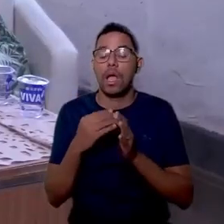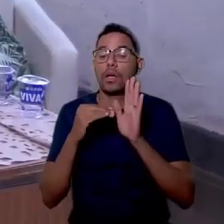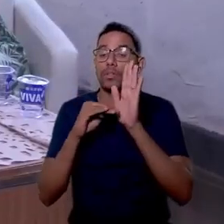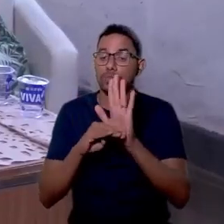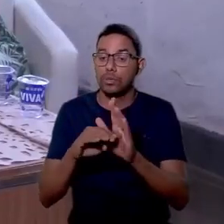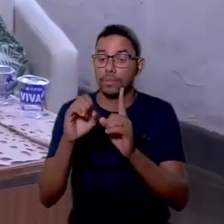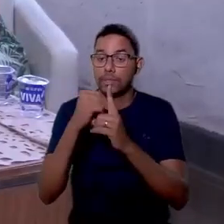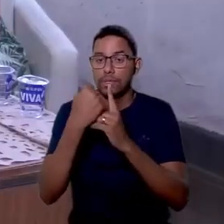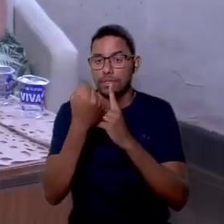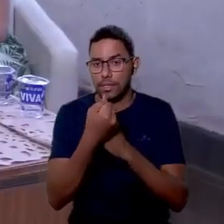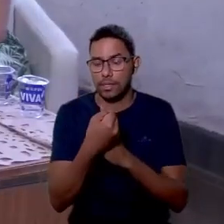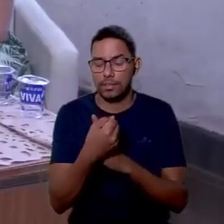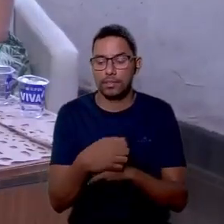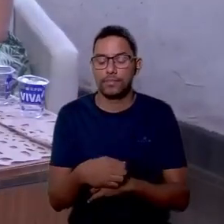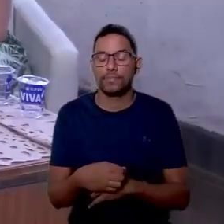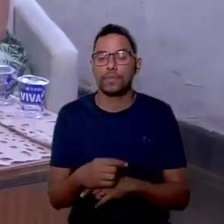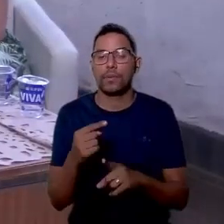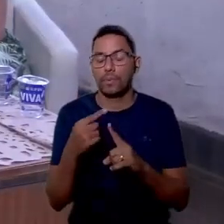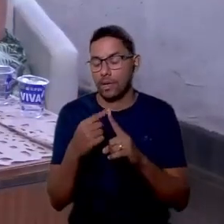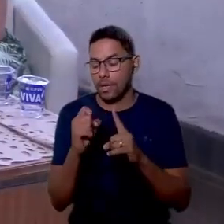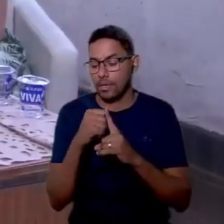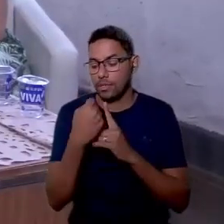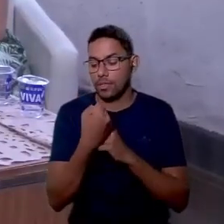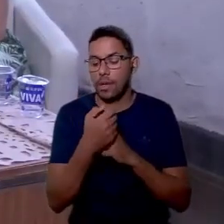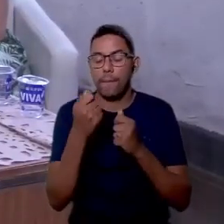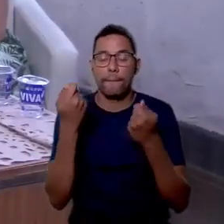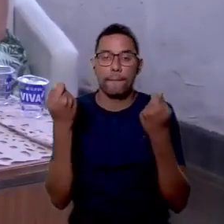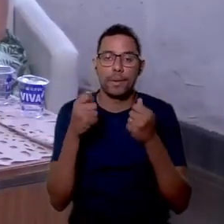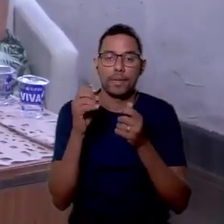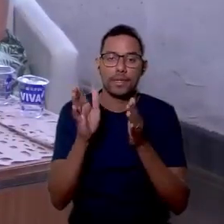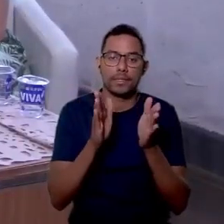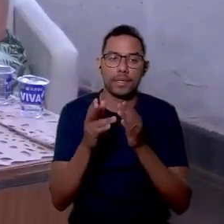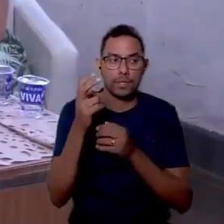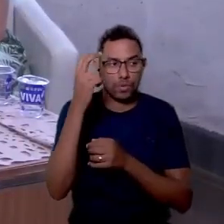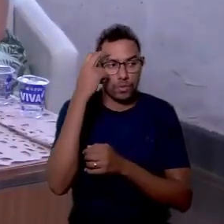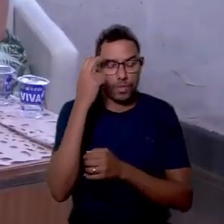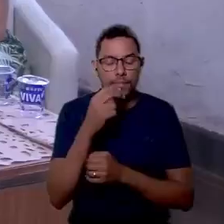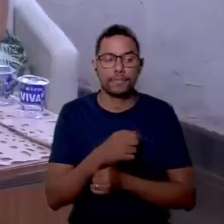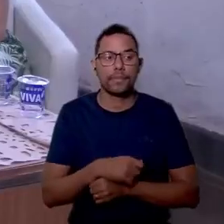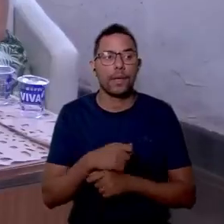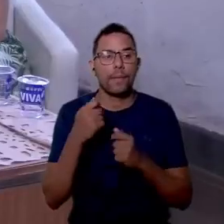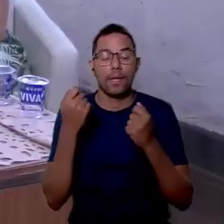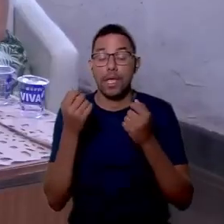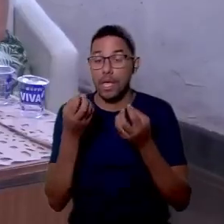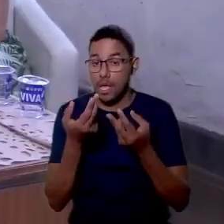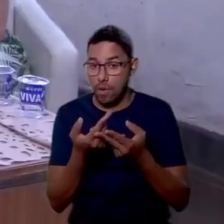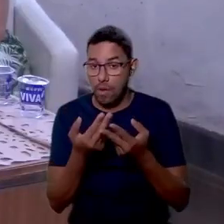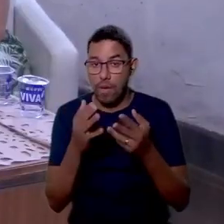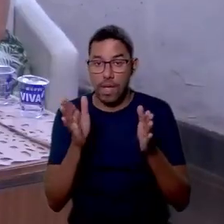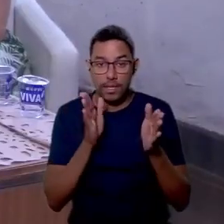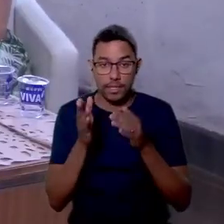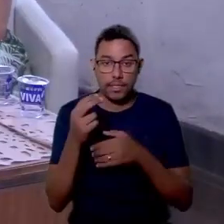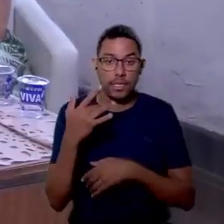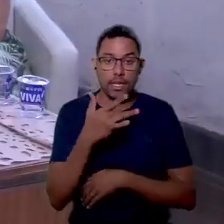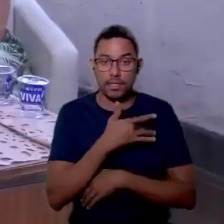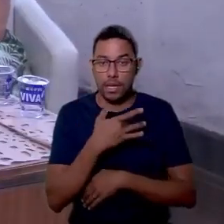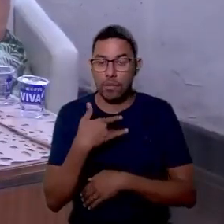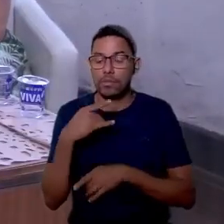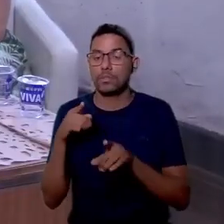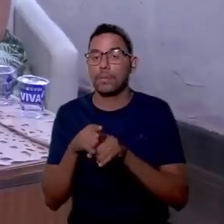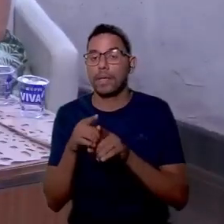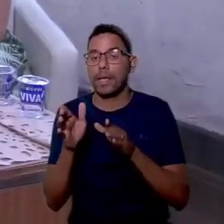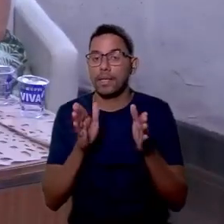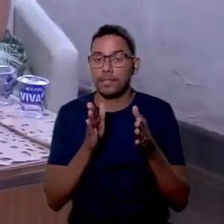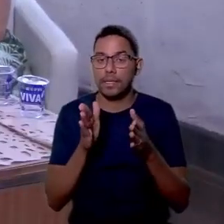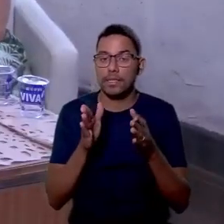da sociedade, porque a sociedade precisa ter acesso à cultura, como tem que ter acesso à saúde, como tem que ter acesso à educação.